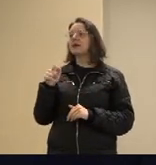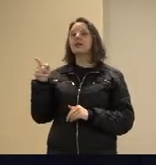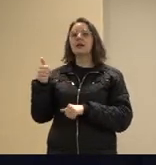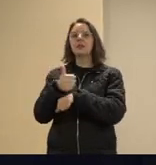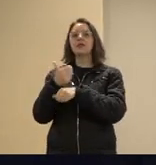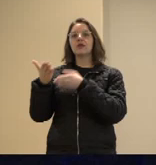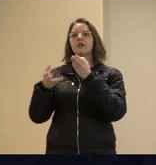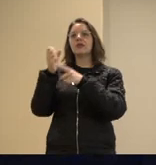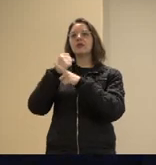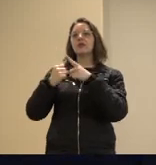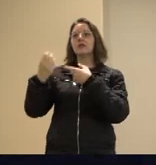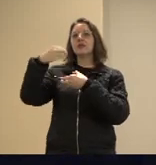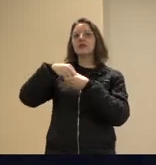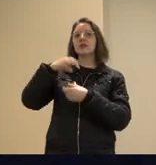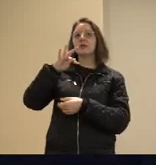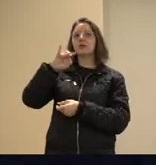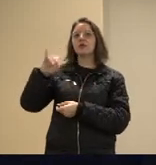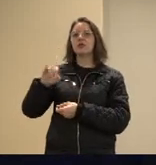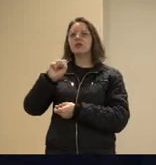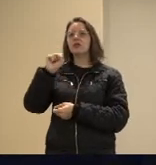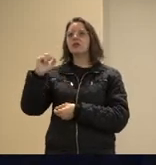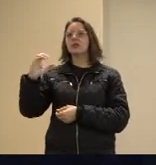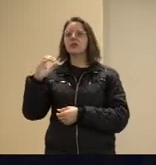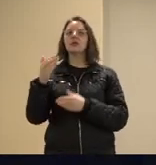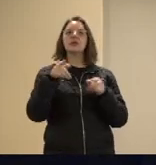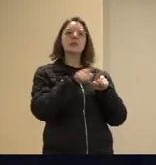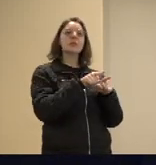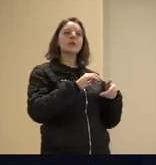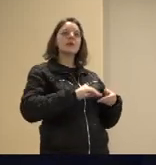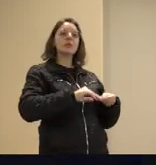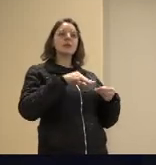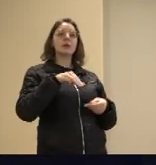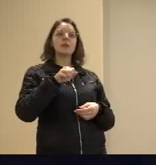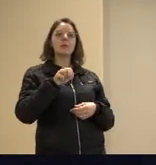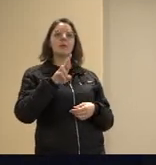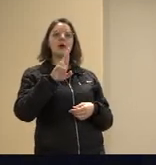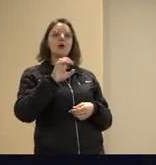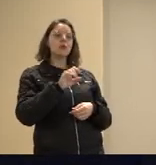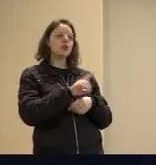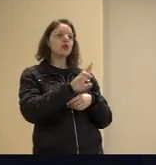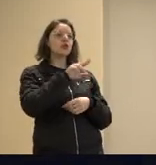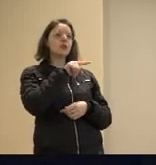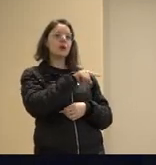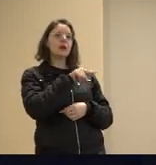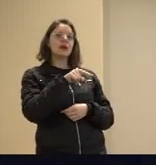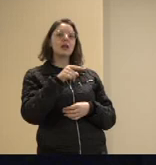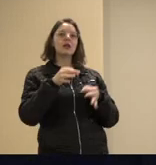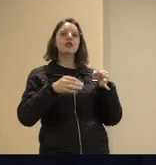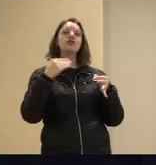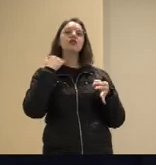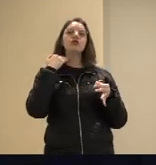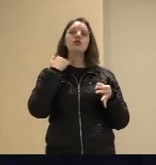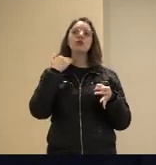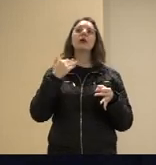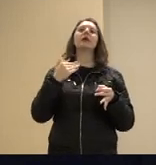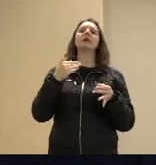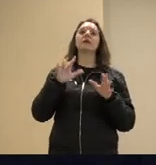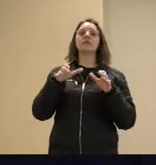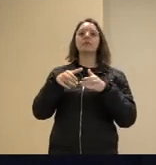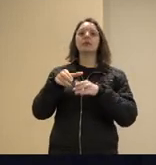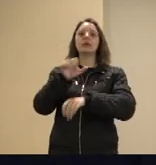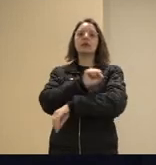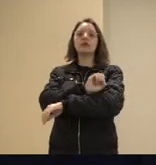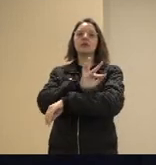Santa Catarina, cumprimentar o doutor Mauro Ferrandin, que foi juiz da comarca de São Francisco do Sul